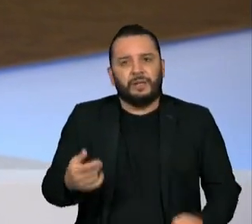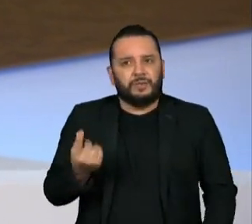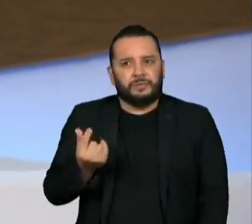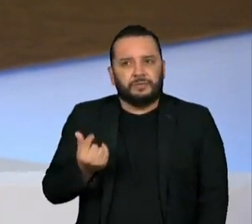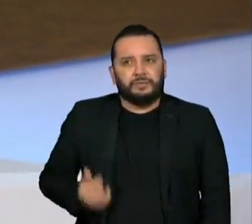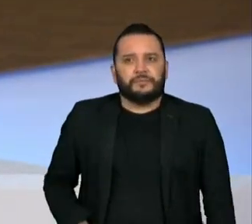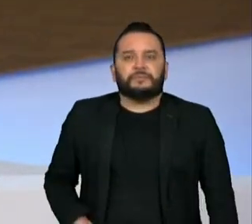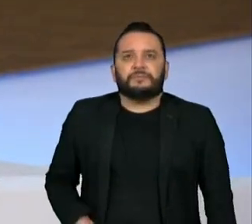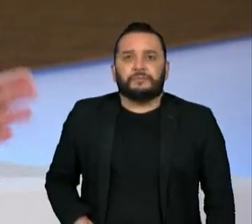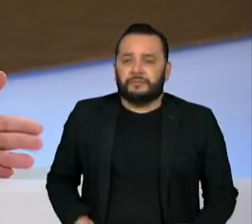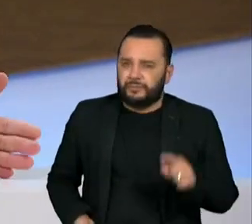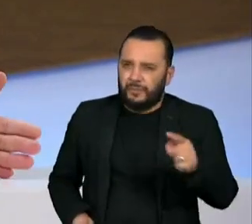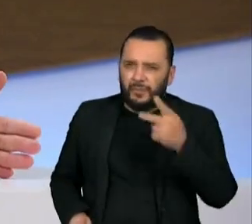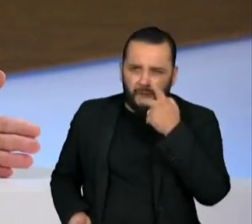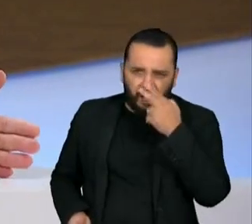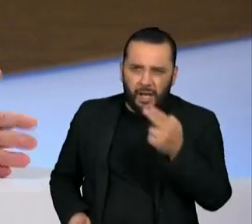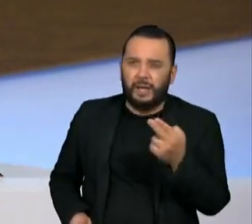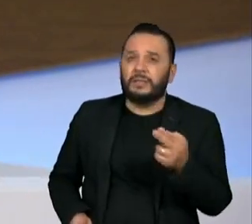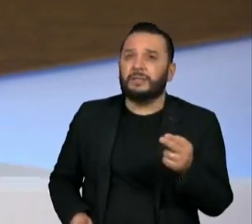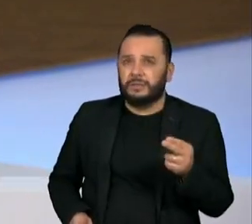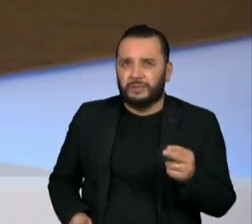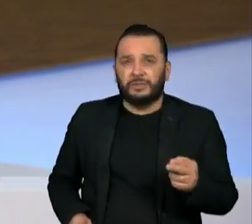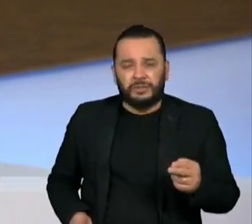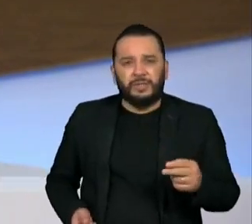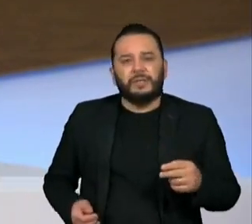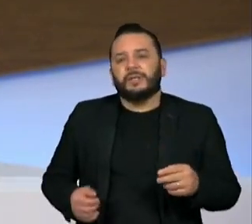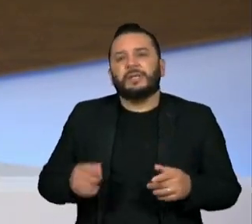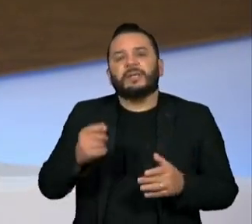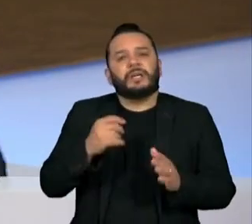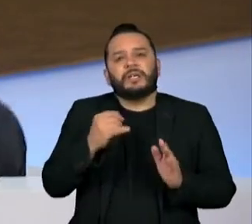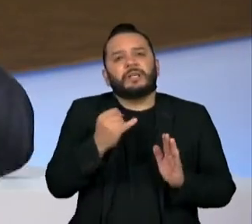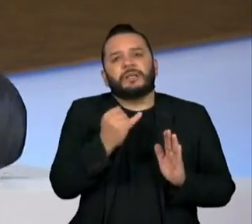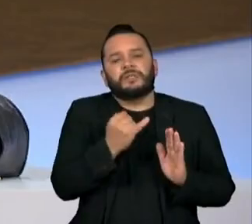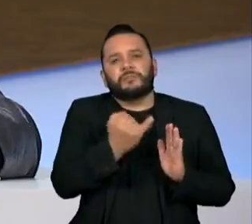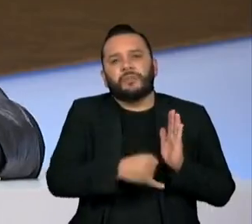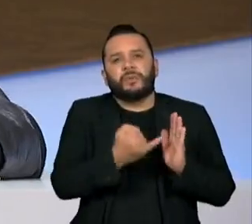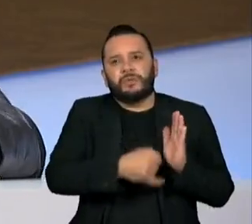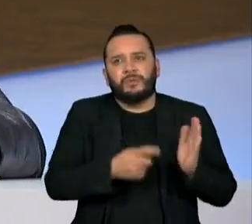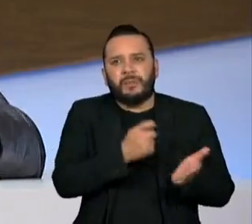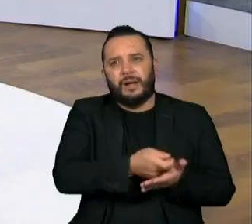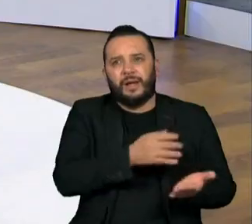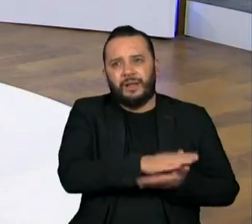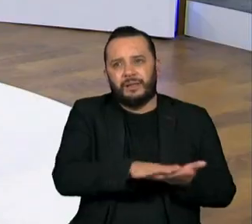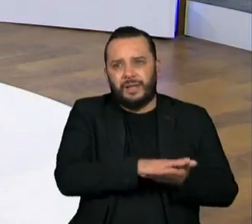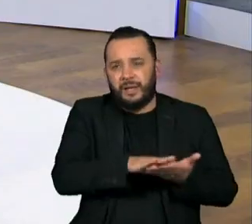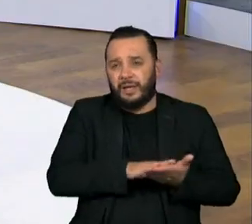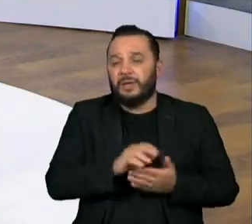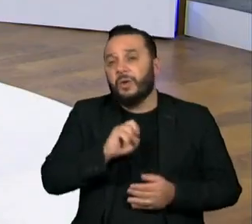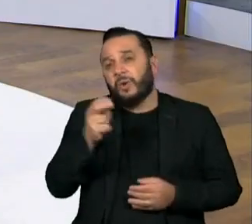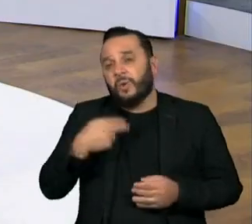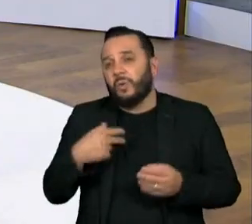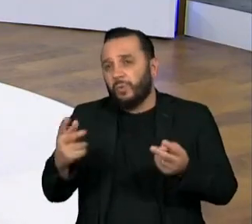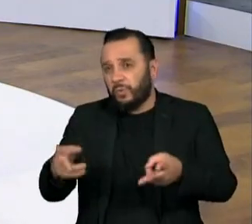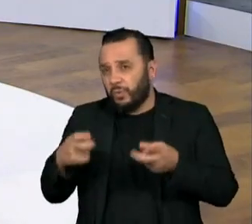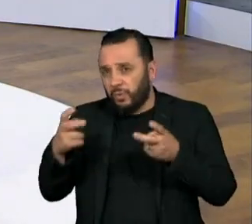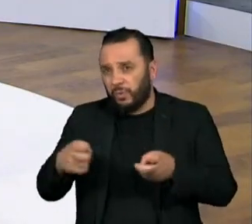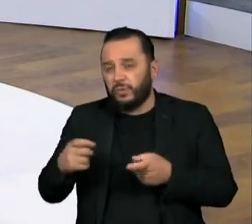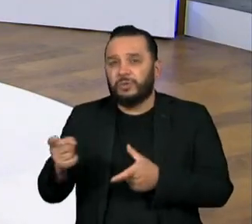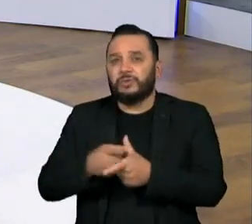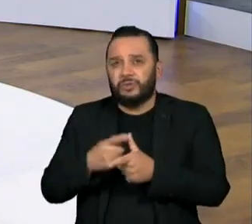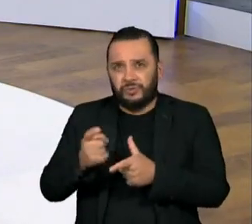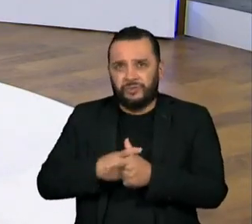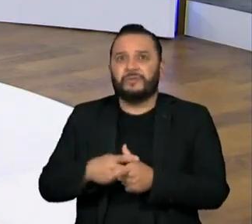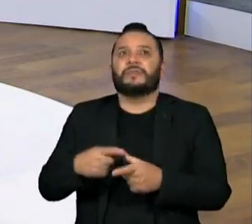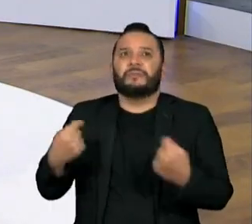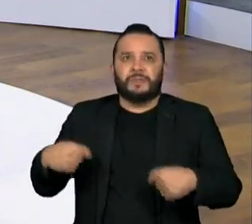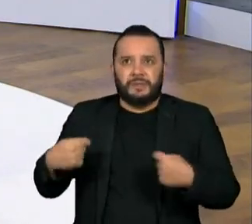acha que que deve ser isento ou sorachi mudou de ideia esse horário aqui look de dividendos agora na